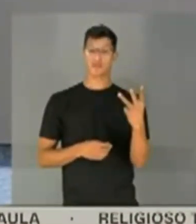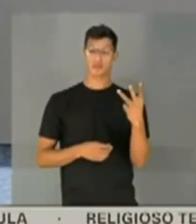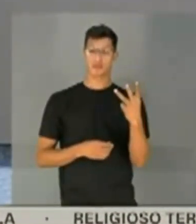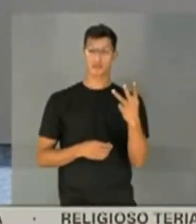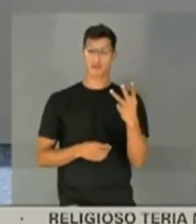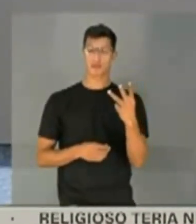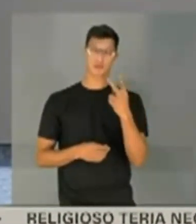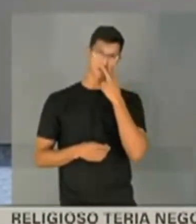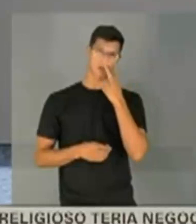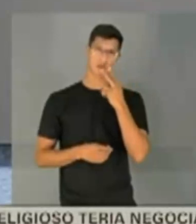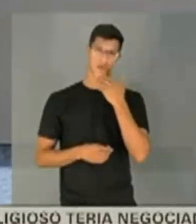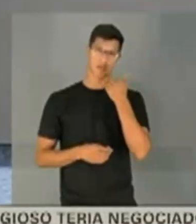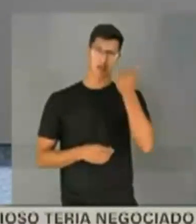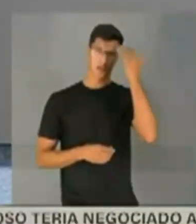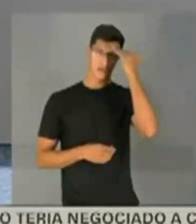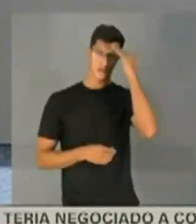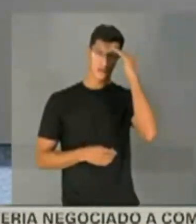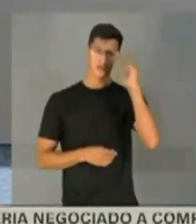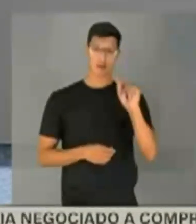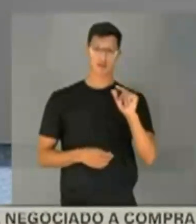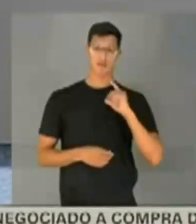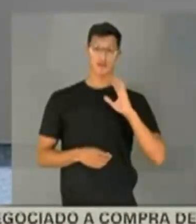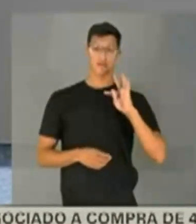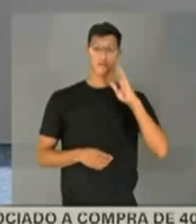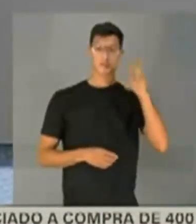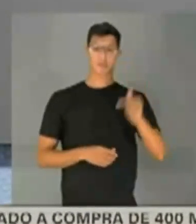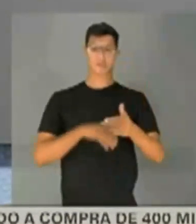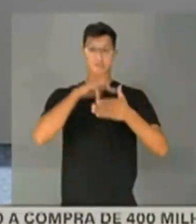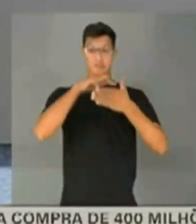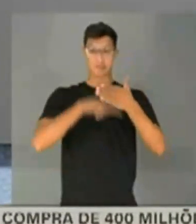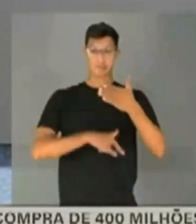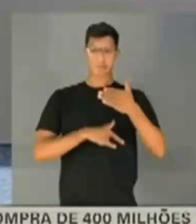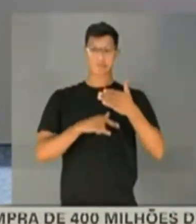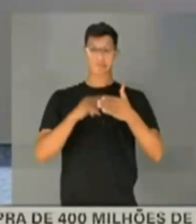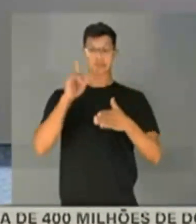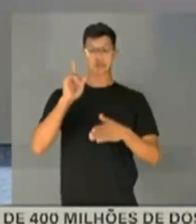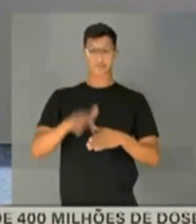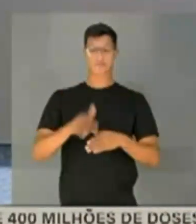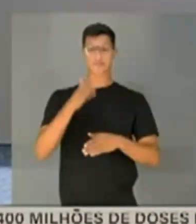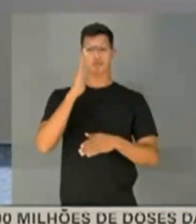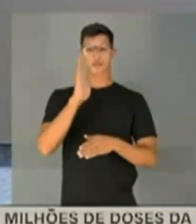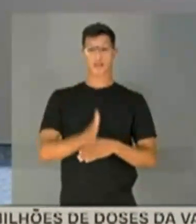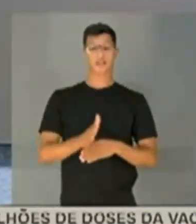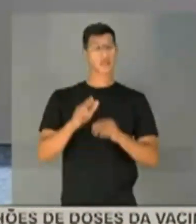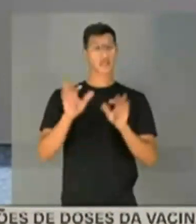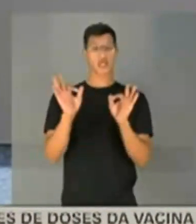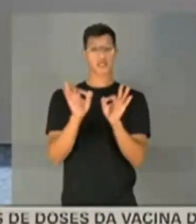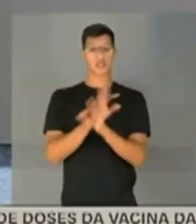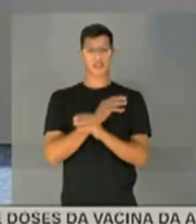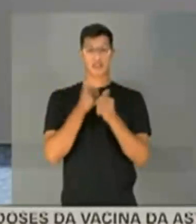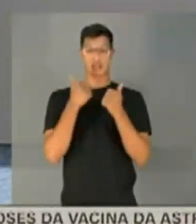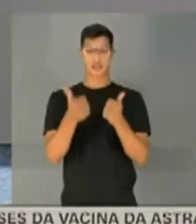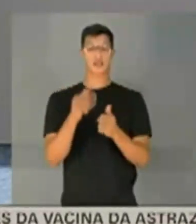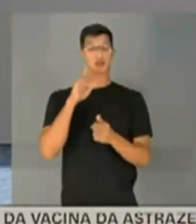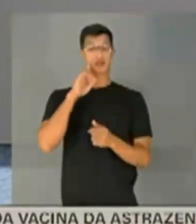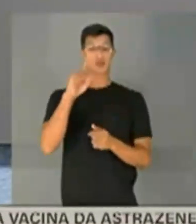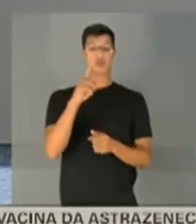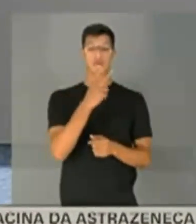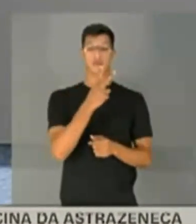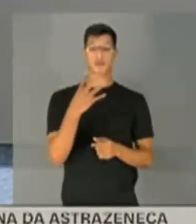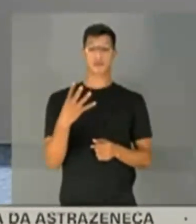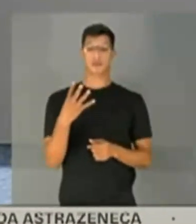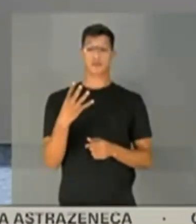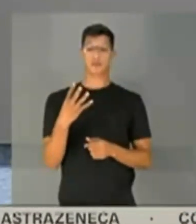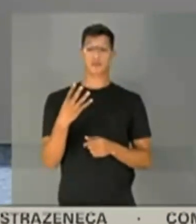23, salvo melhor juízo, toda a documentação ela já está sanada e no dia